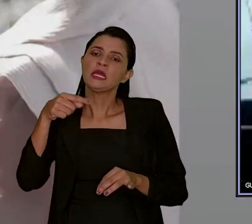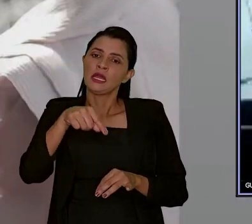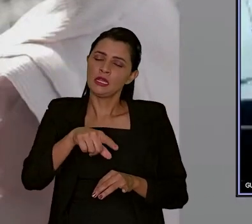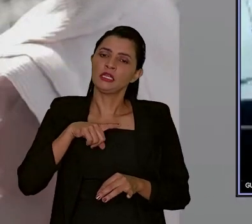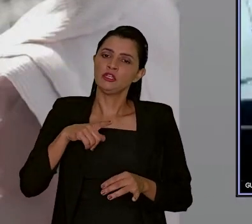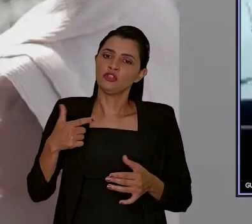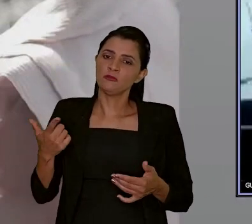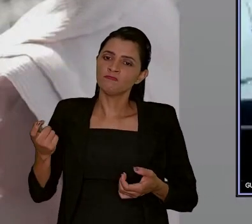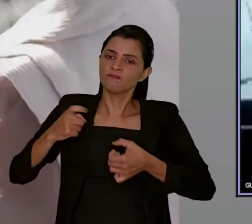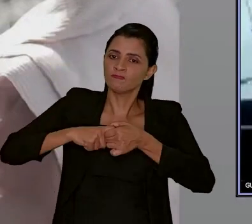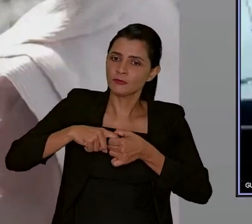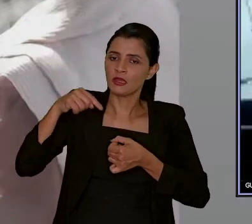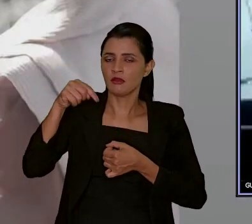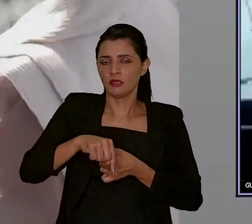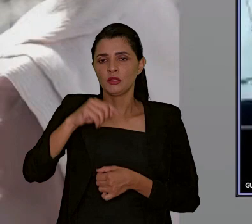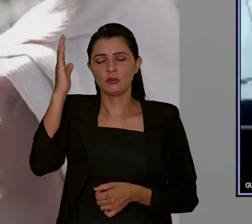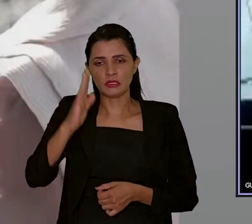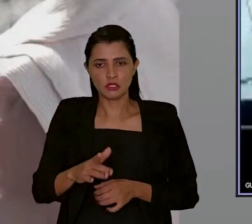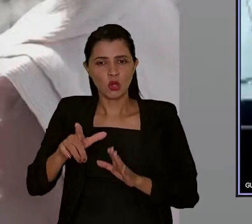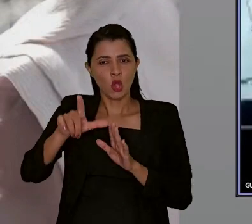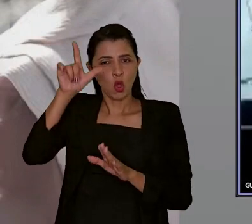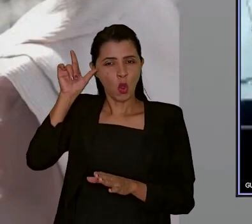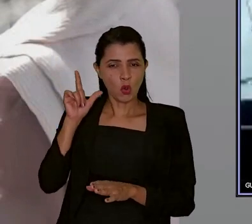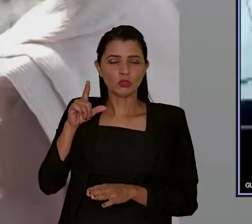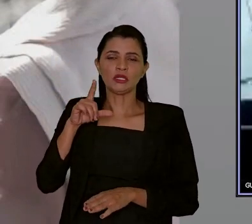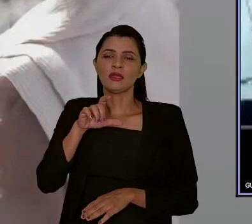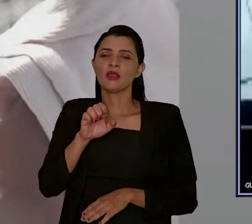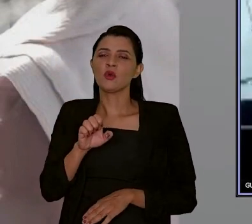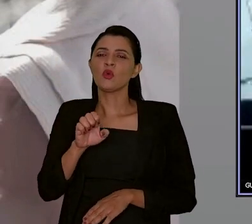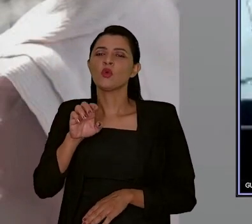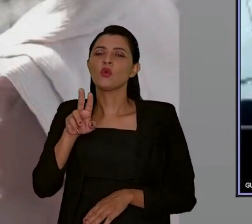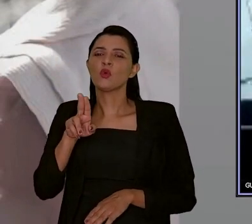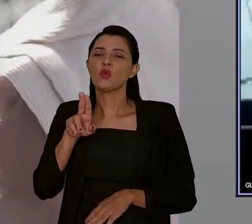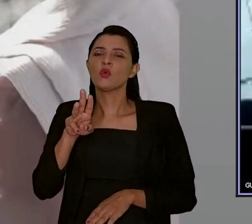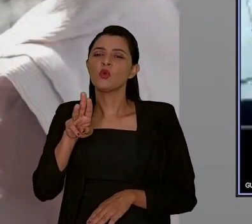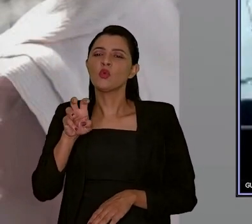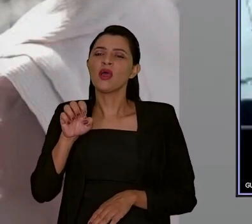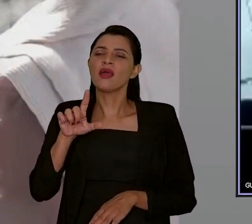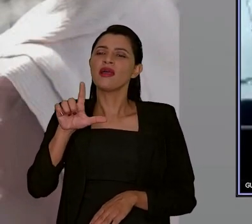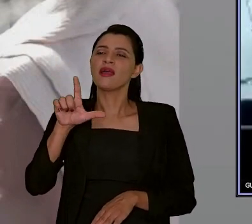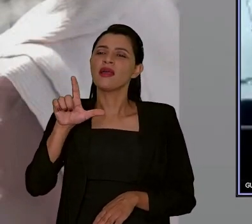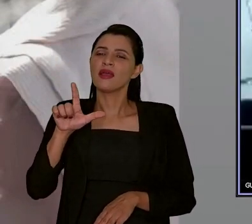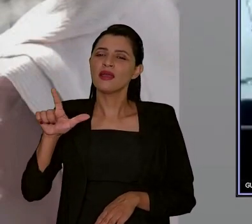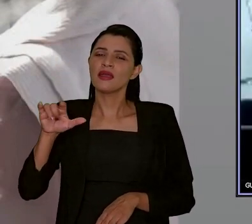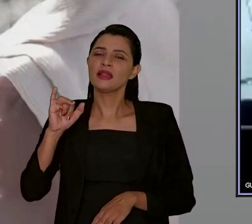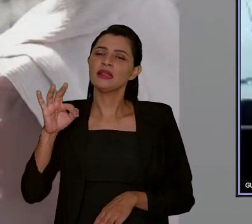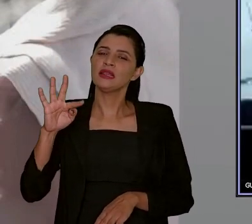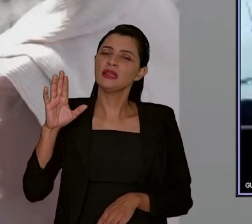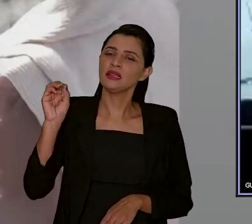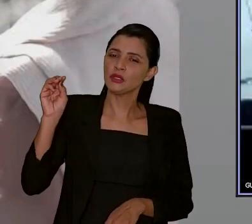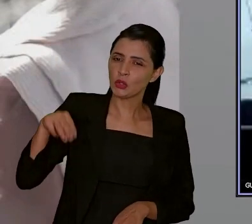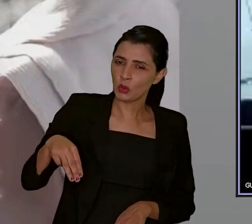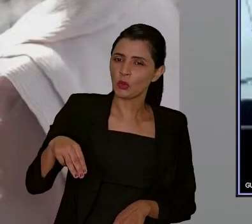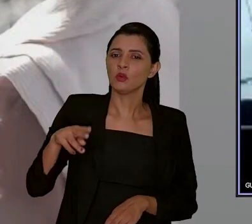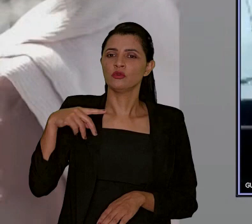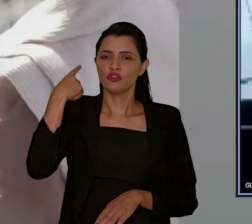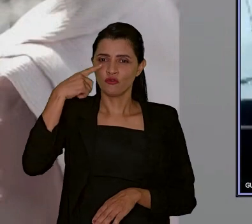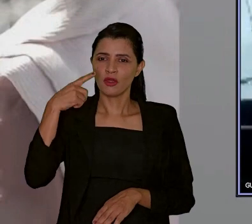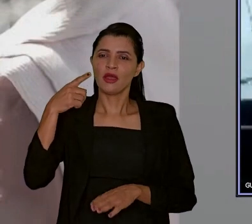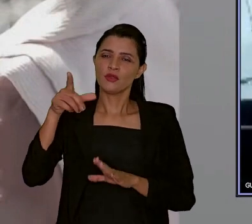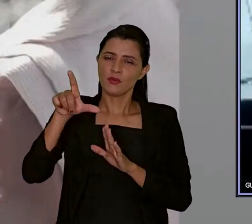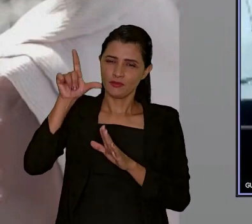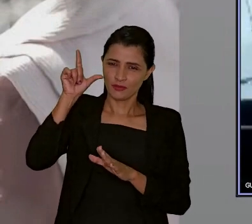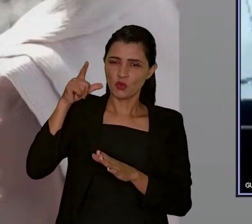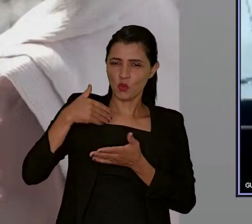né, que é advogado da União, que está aqui, acho que está aqui nos acompanhando, pelo menos ontem estava no início do seminário, ele me